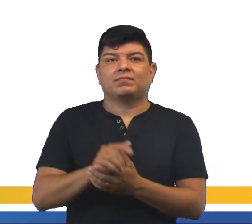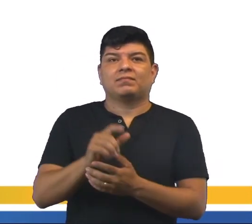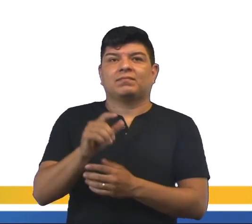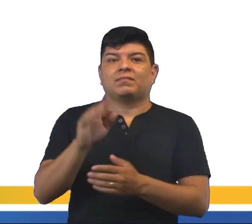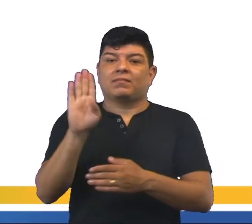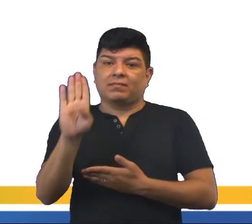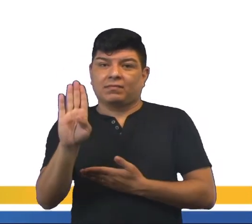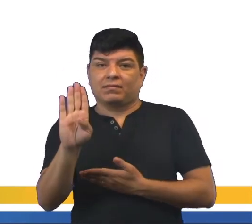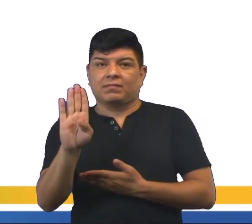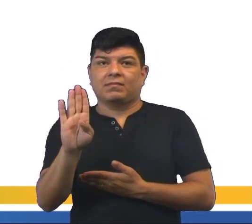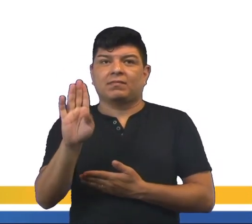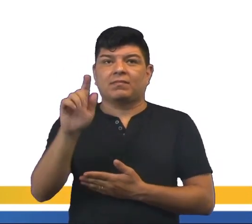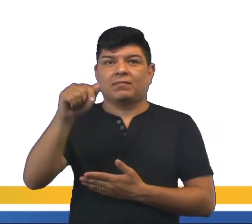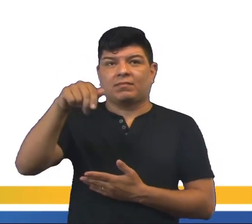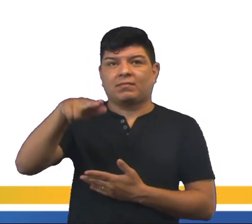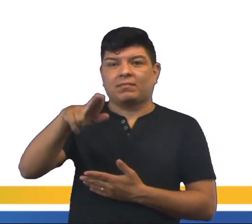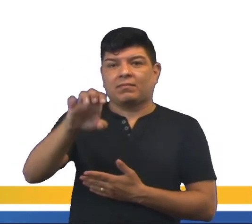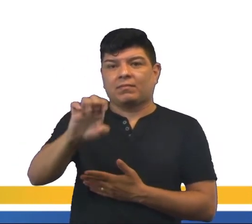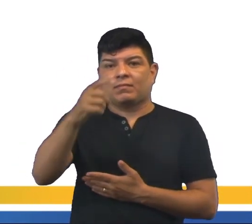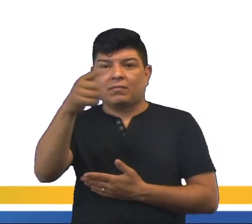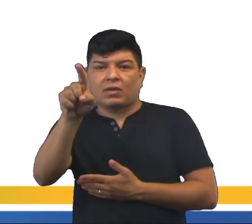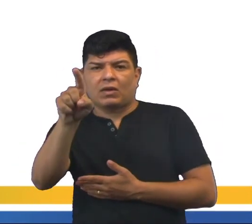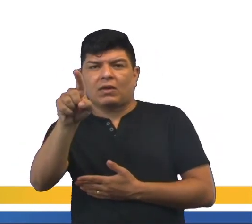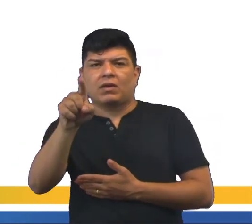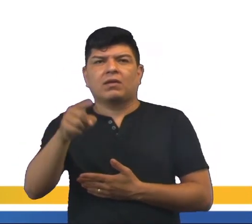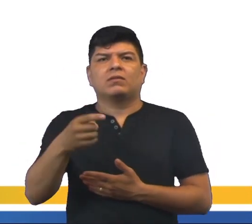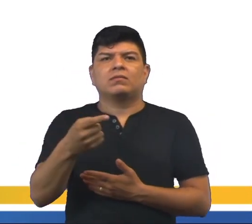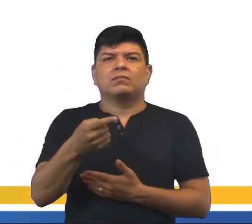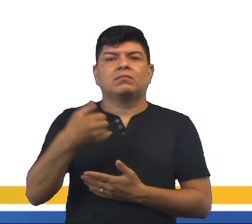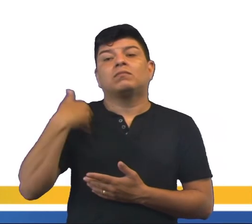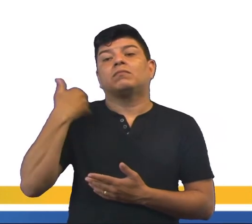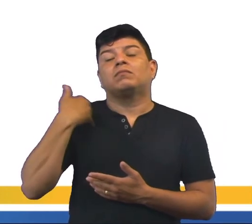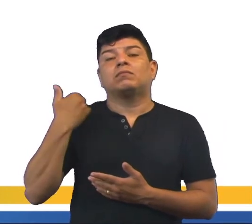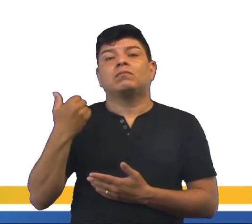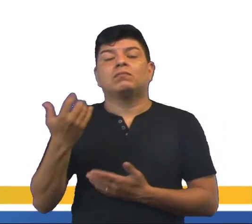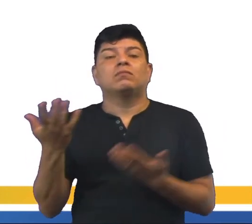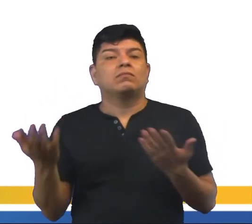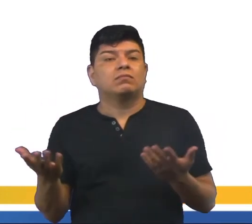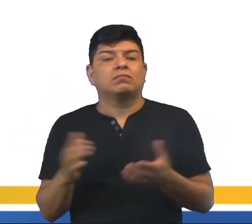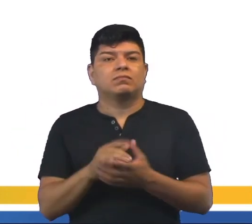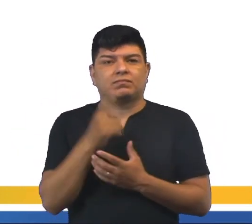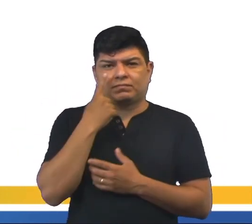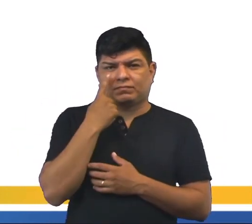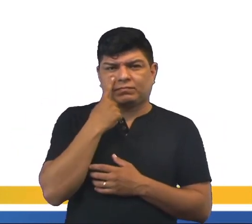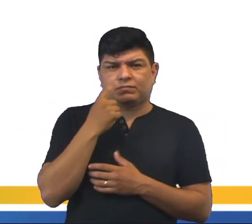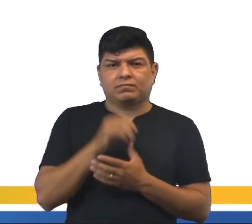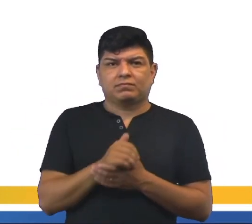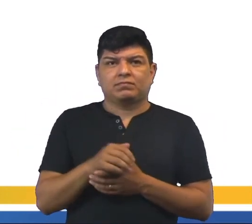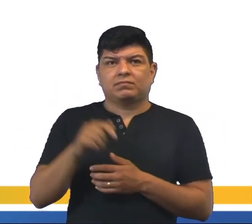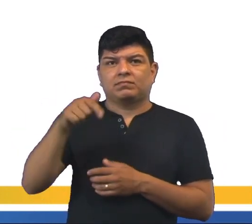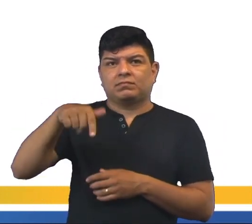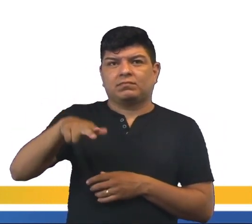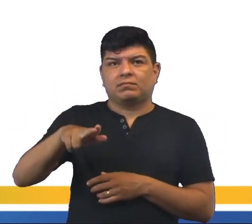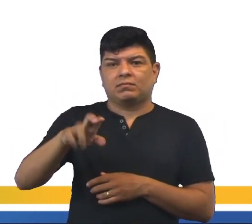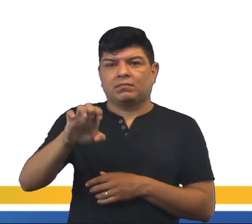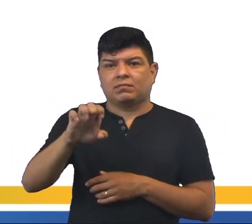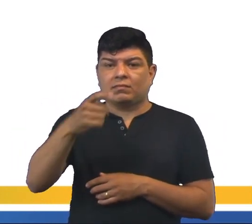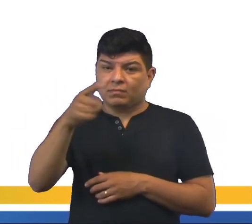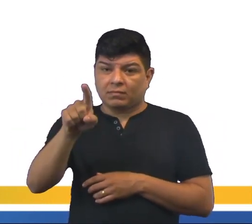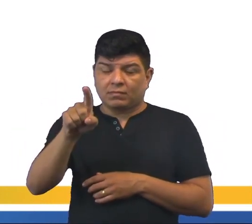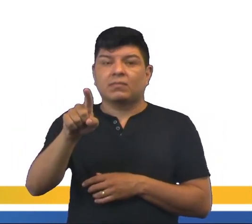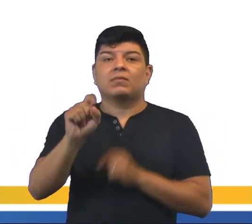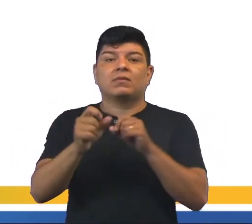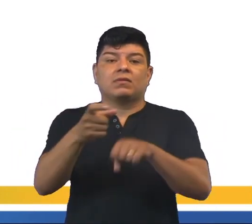Letra B, né? Que é isso? Quantos anos tem? Então, observem ali, né? Que o que também é